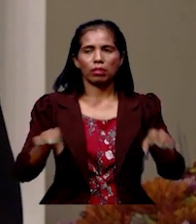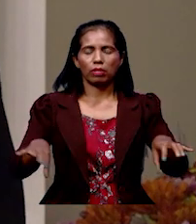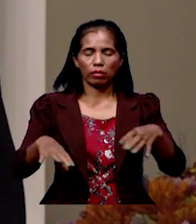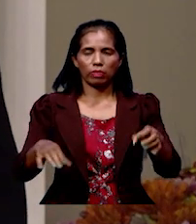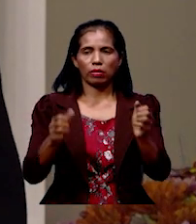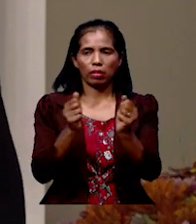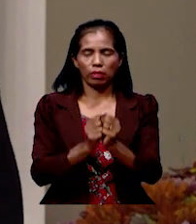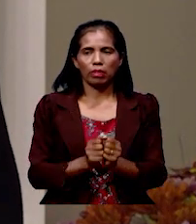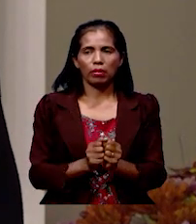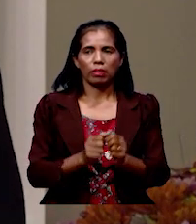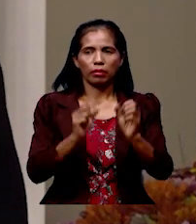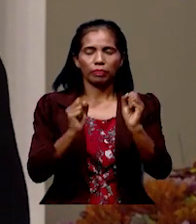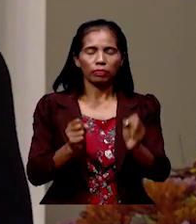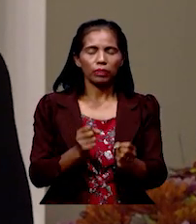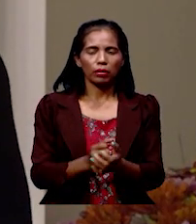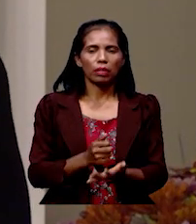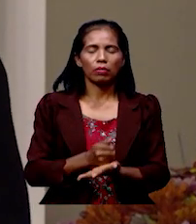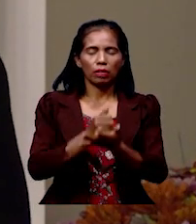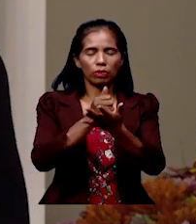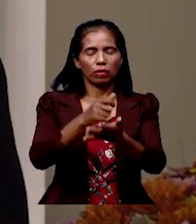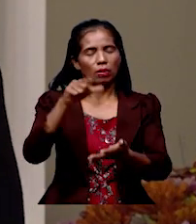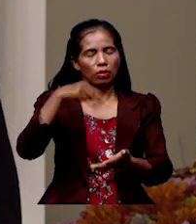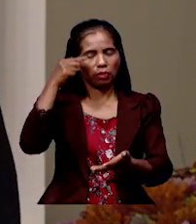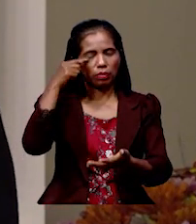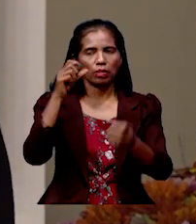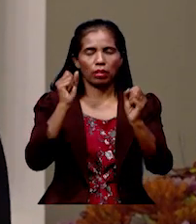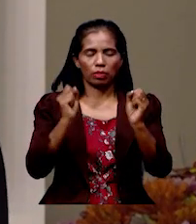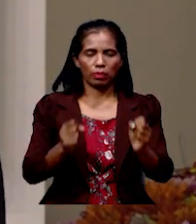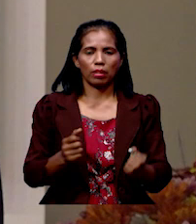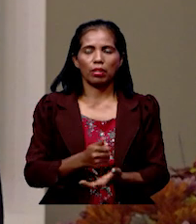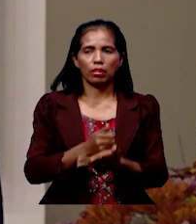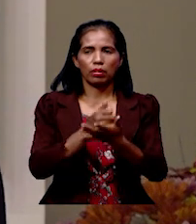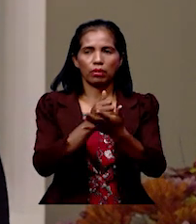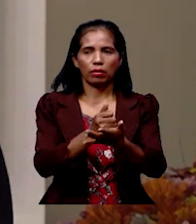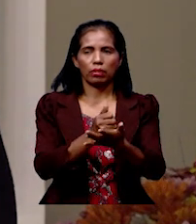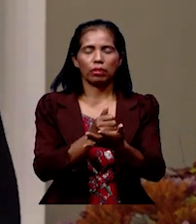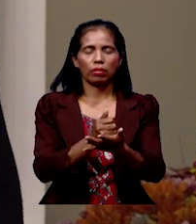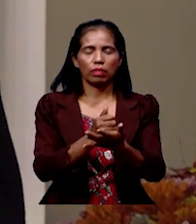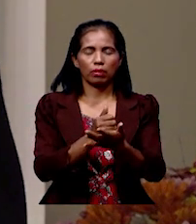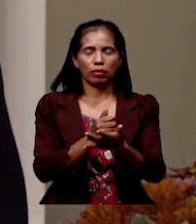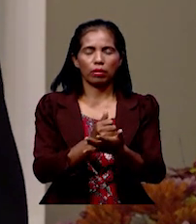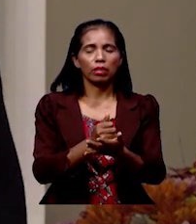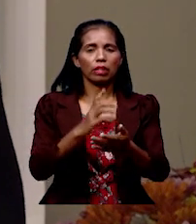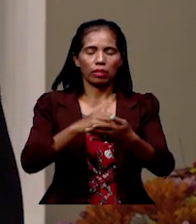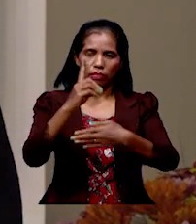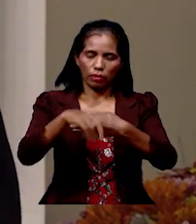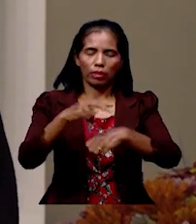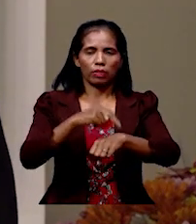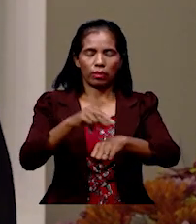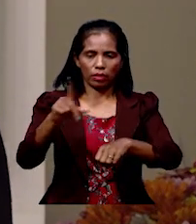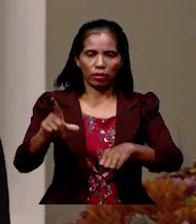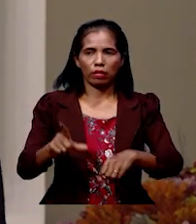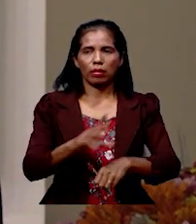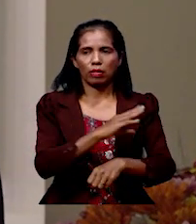votos para que possam ajudar o governo a triunfar nos desafios de desenvolvimento nacional